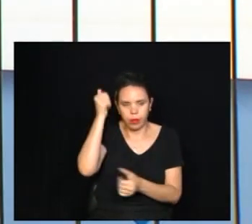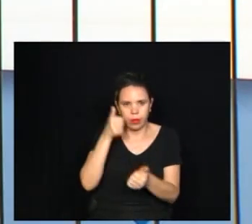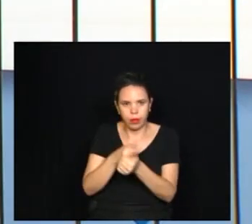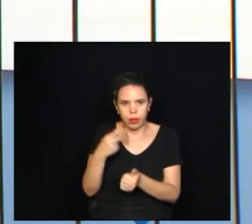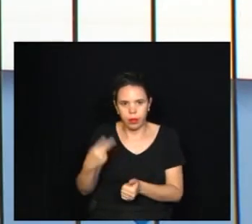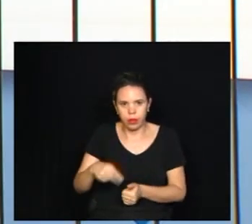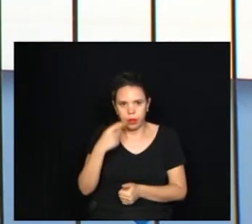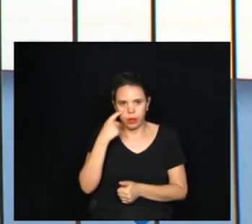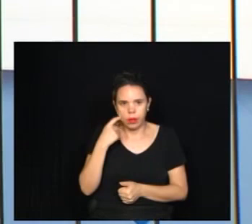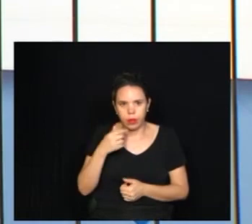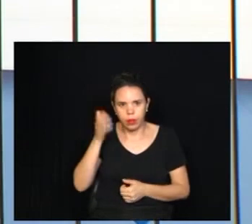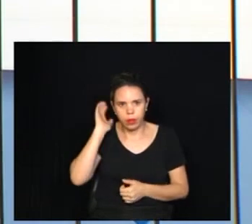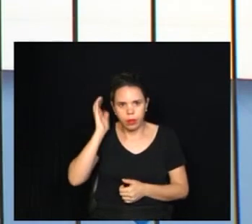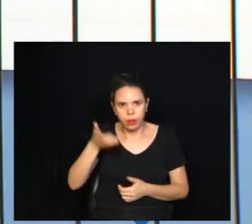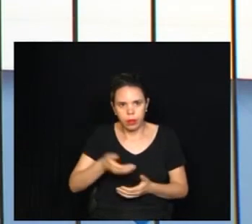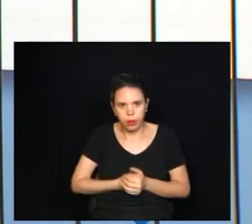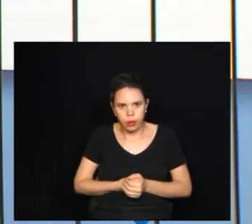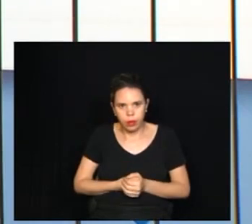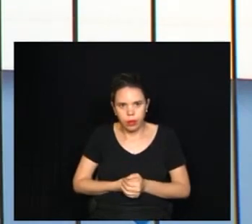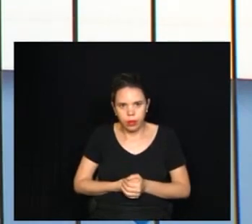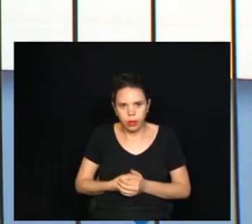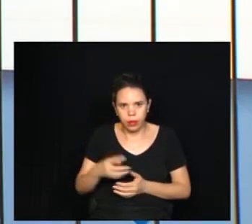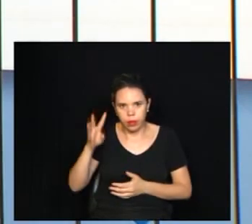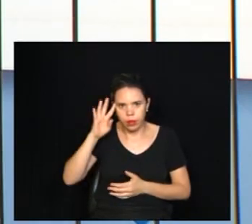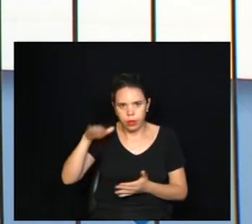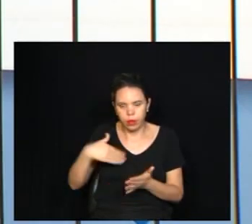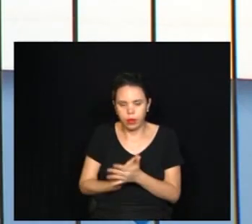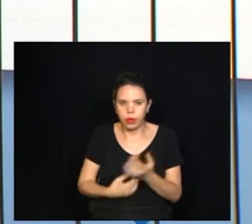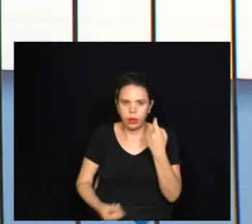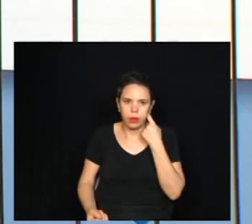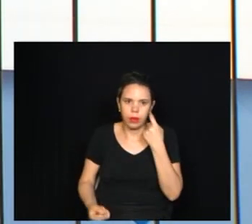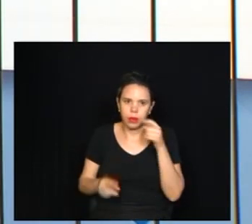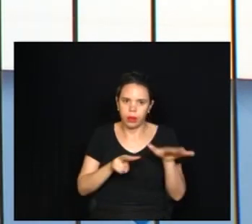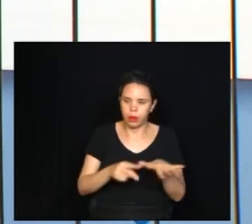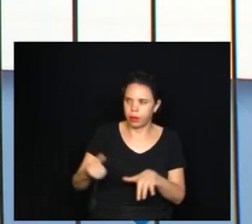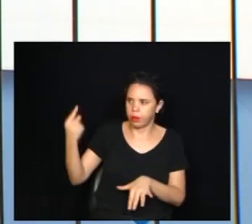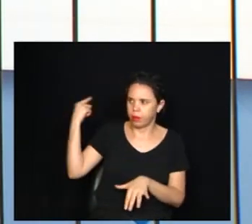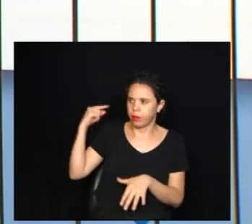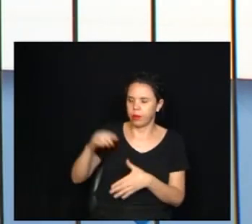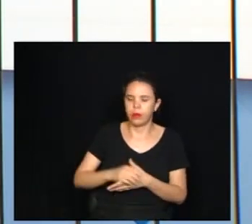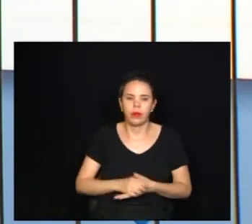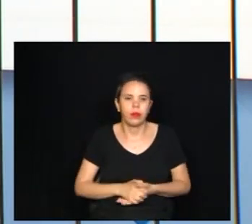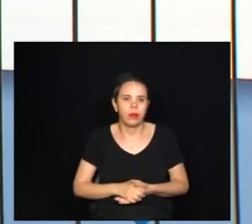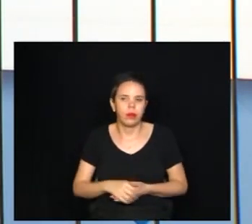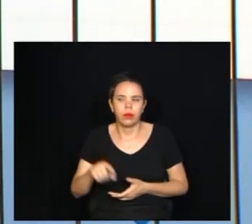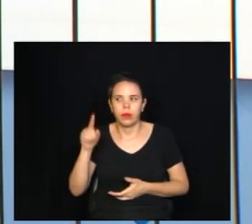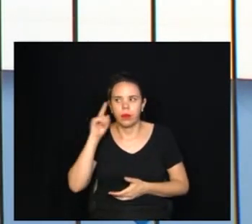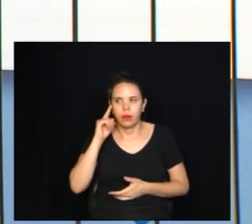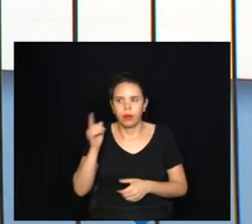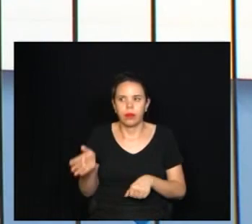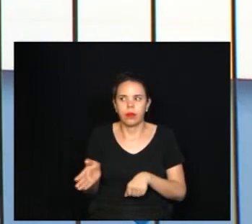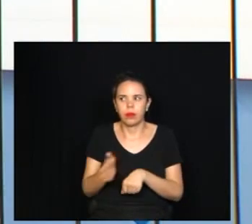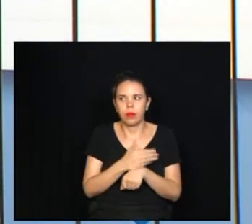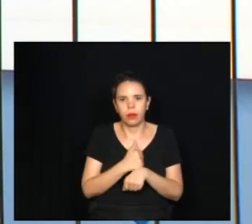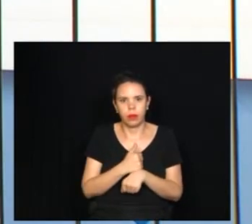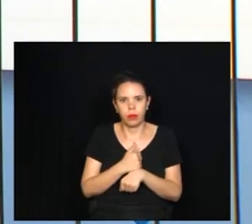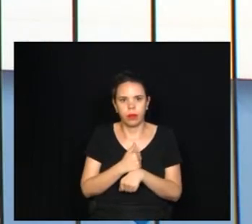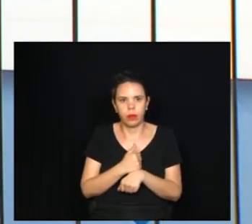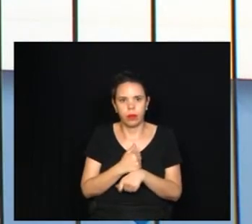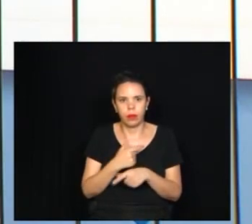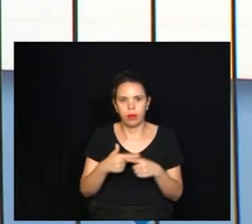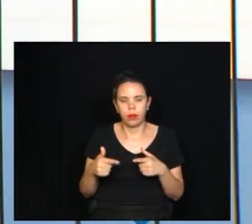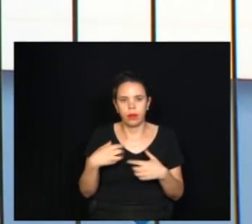com o prefeito Dário Saad entre quarta e sexta-feira da semana passada, dias que antecederam os